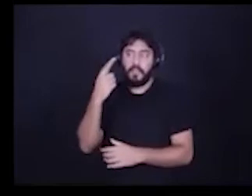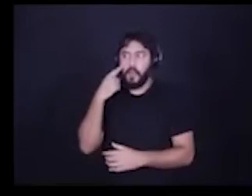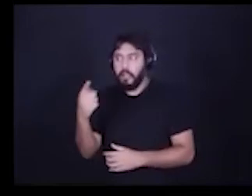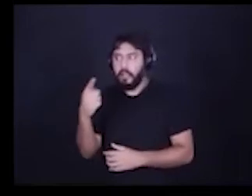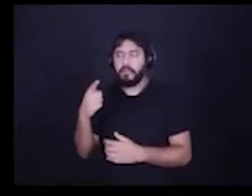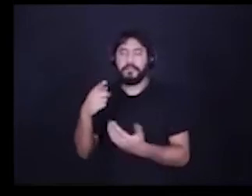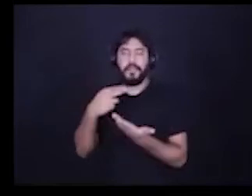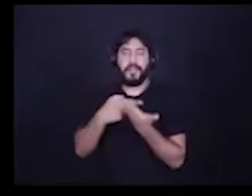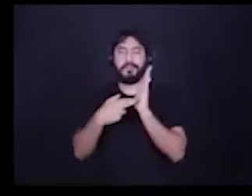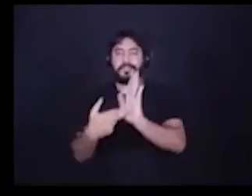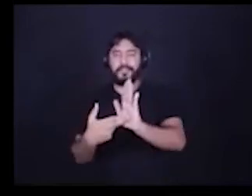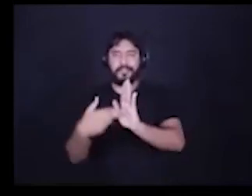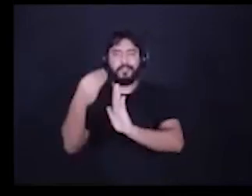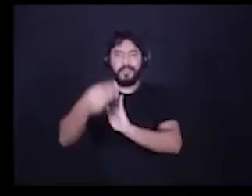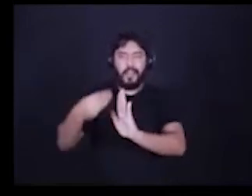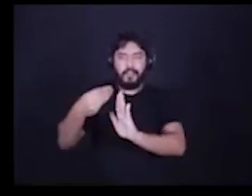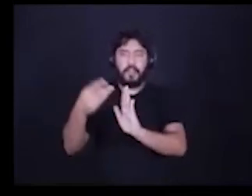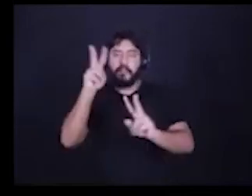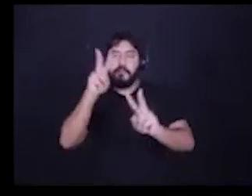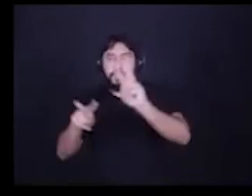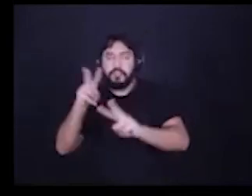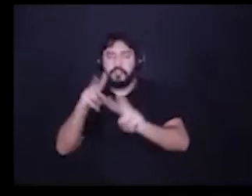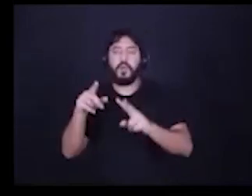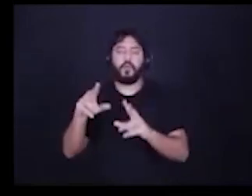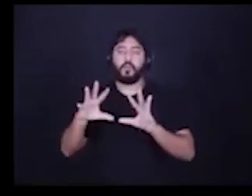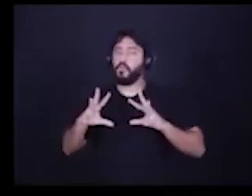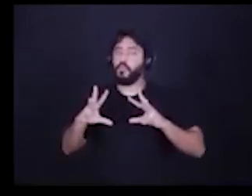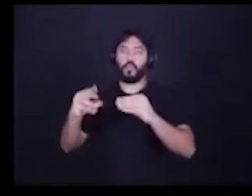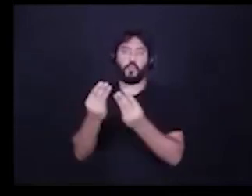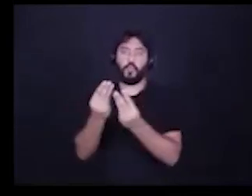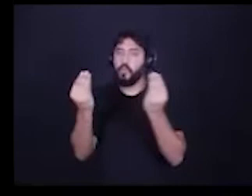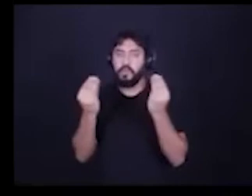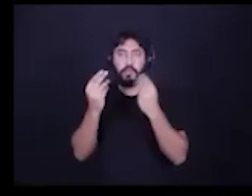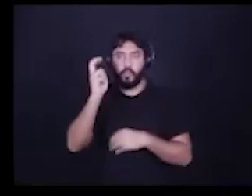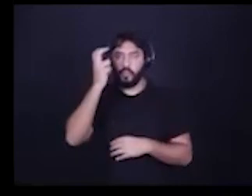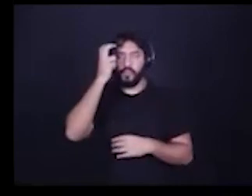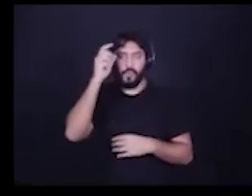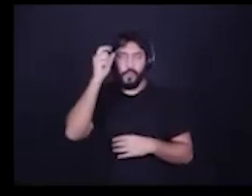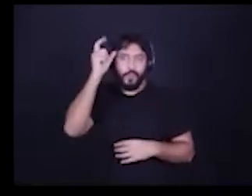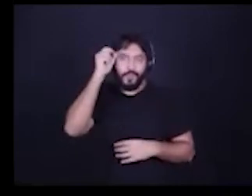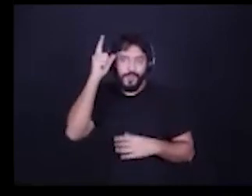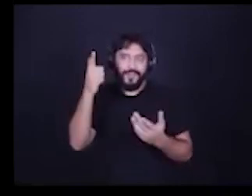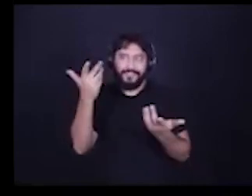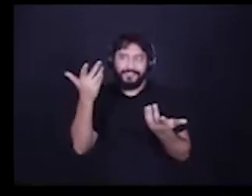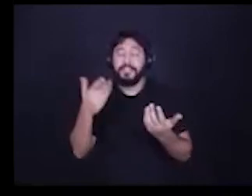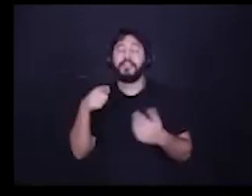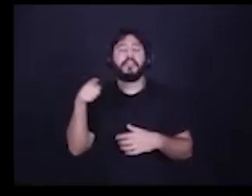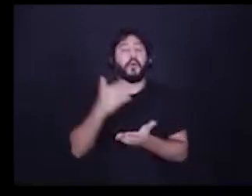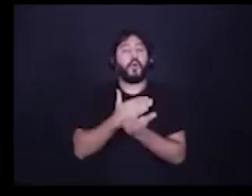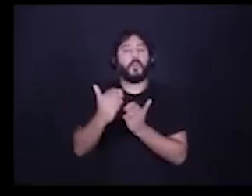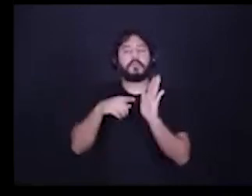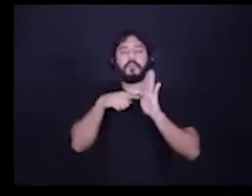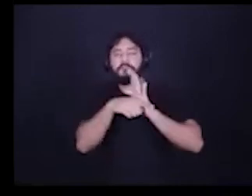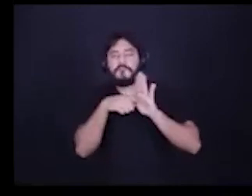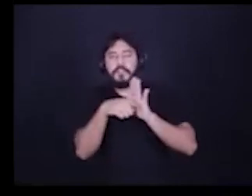gráfica e visual de muitas culturas, quando a gente vai olhar, por exemplo, para a Dink, por aí vai. Então, eu comecei toda uma investigação de olhar